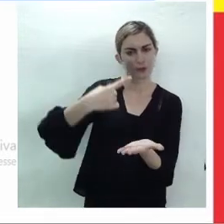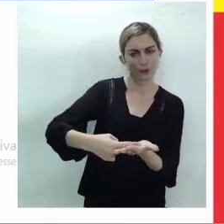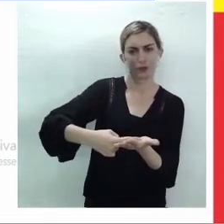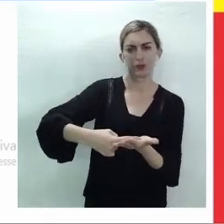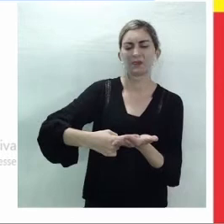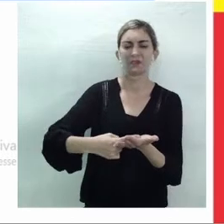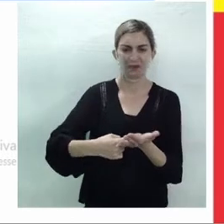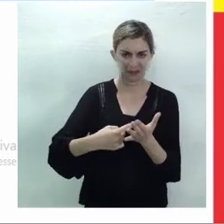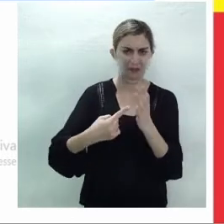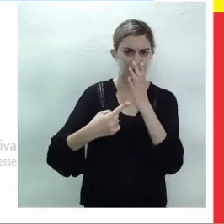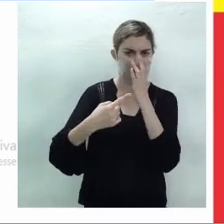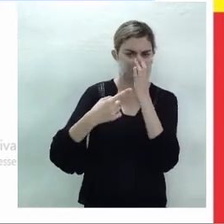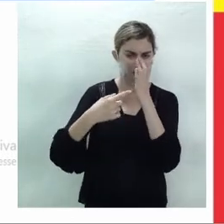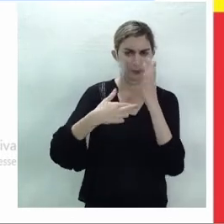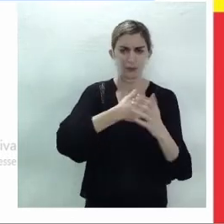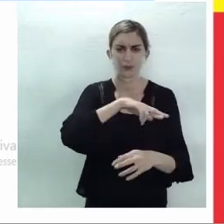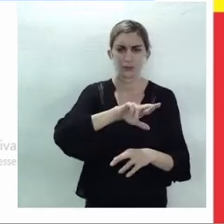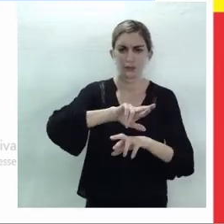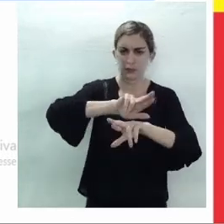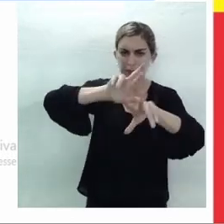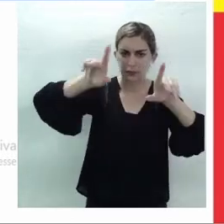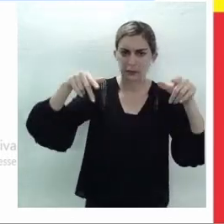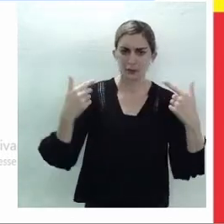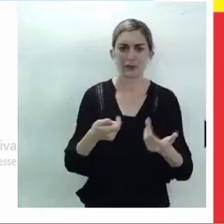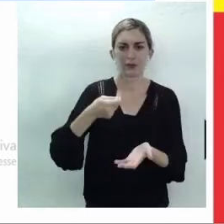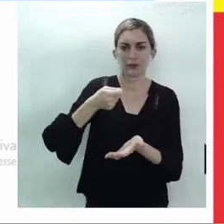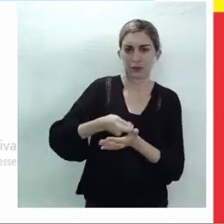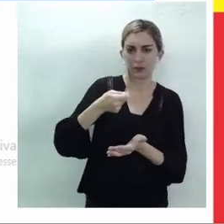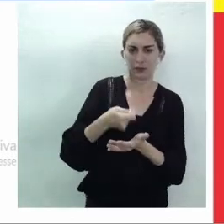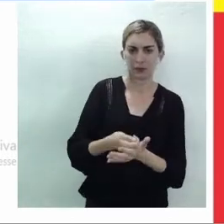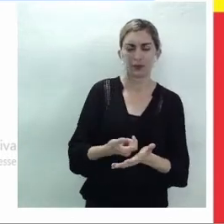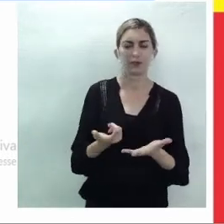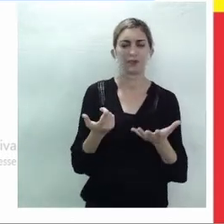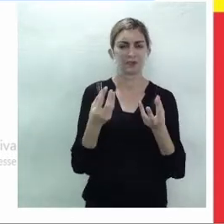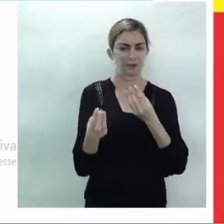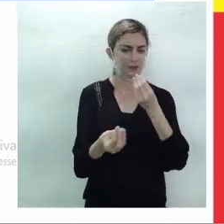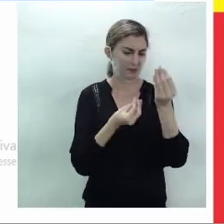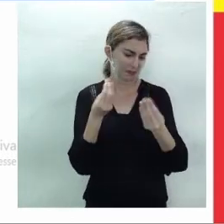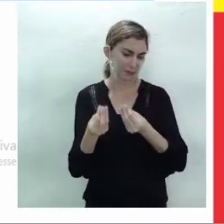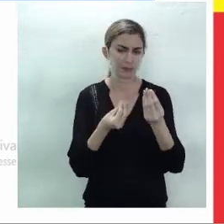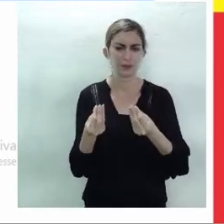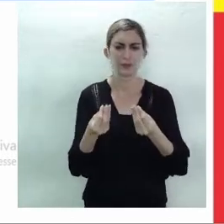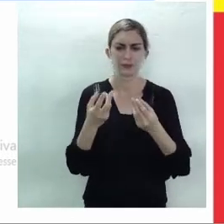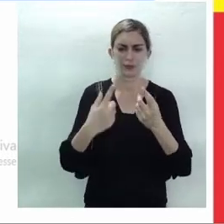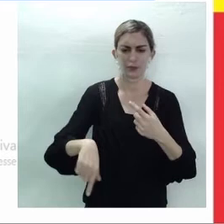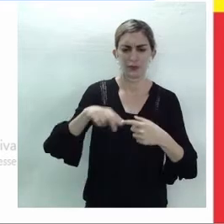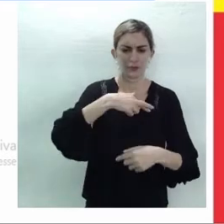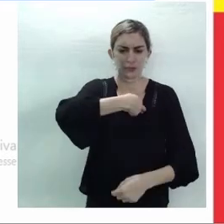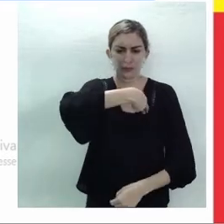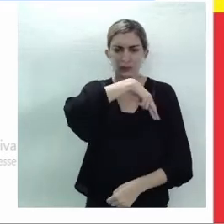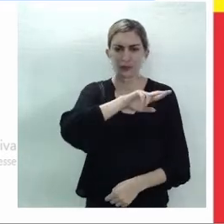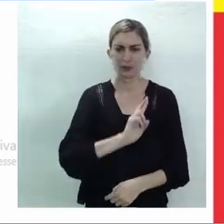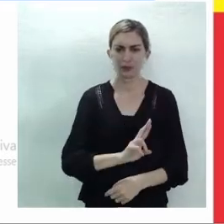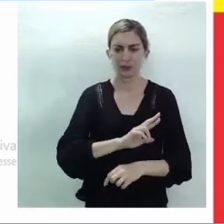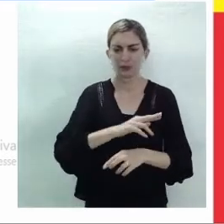compromisso interreligioso, certo? Devem ser a forma pela qual as religiões se